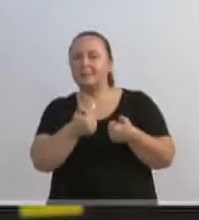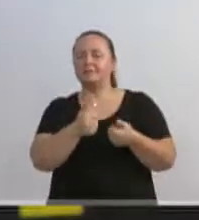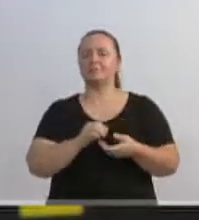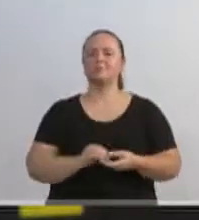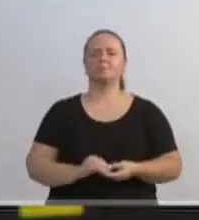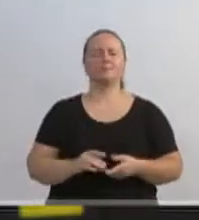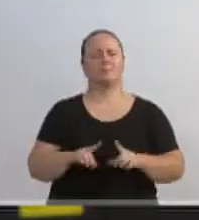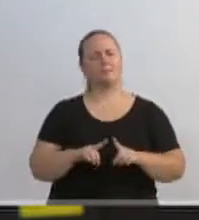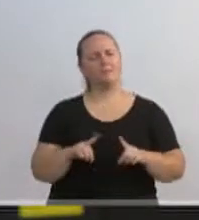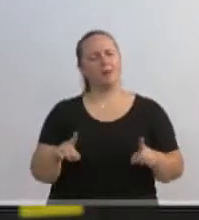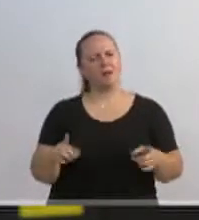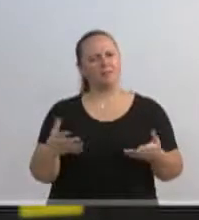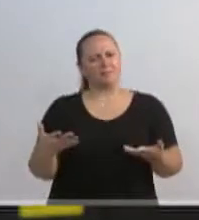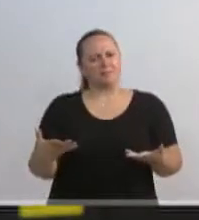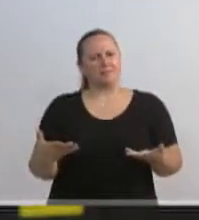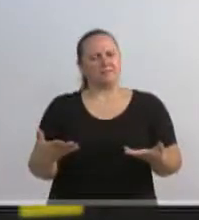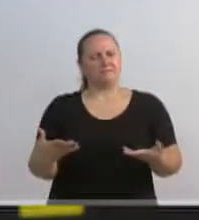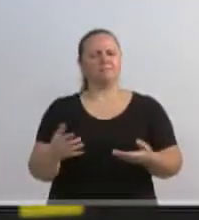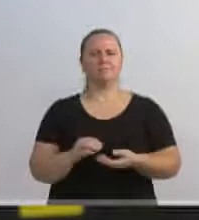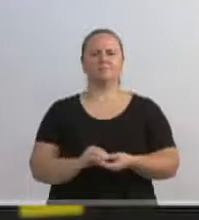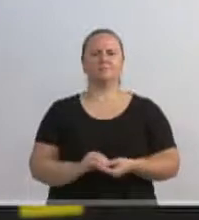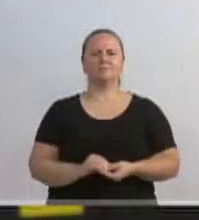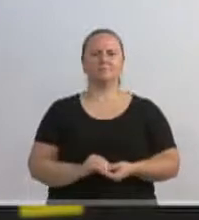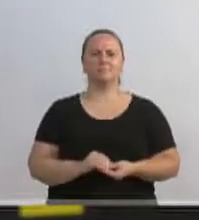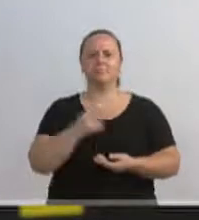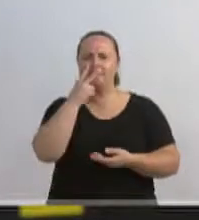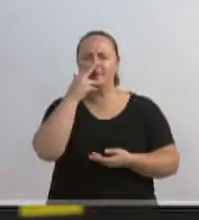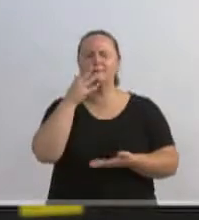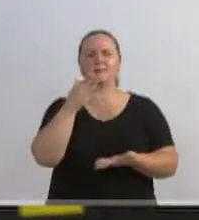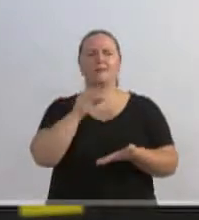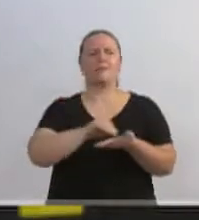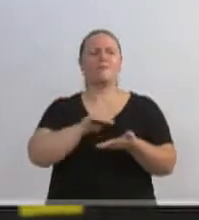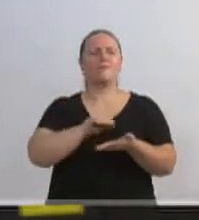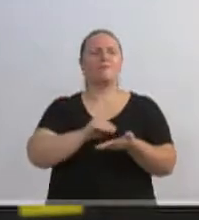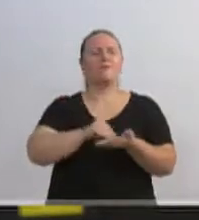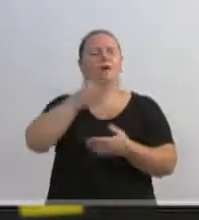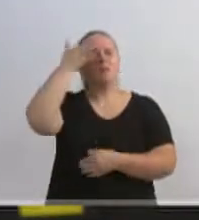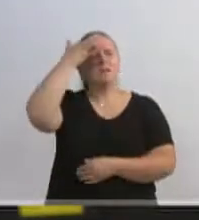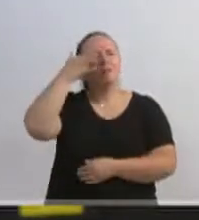que quando alguma coisa no no jornal